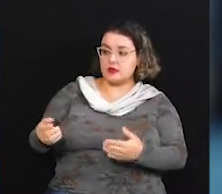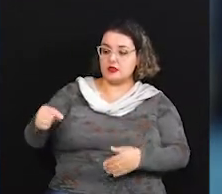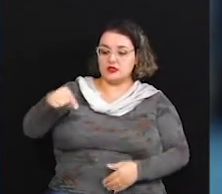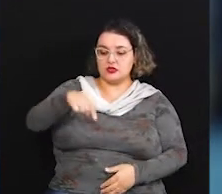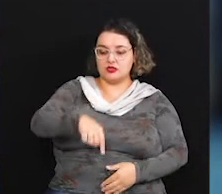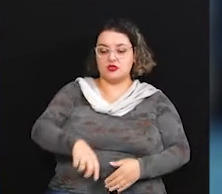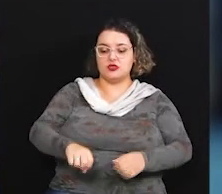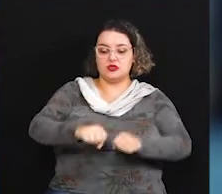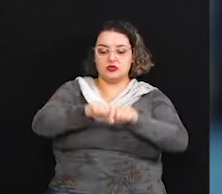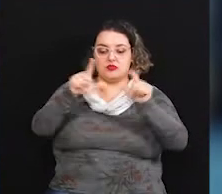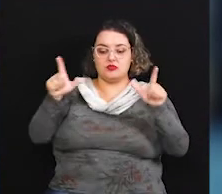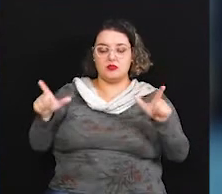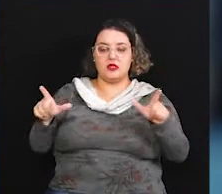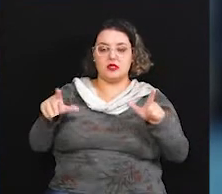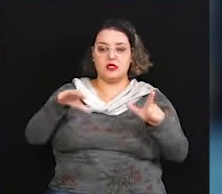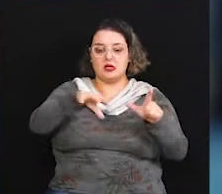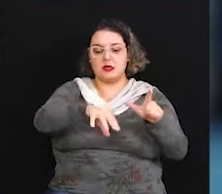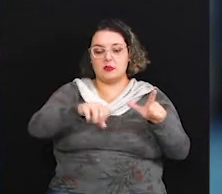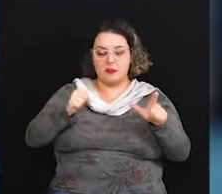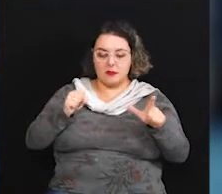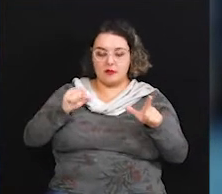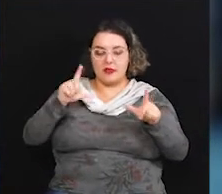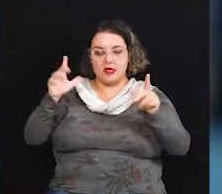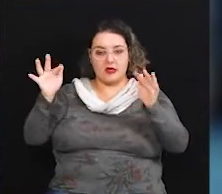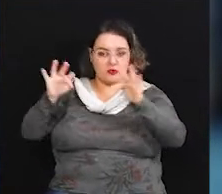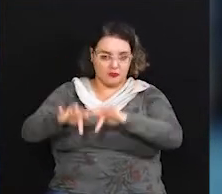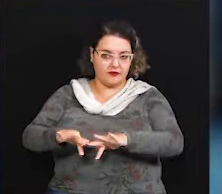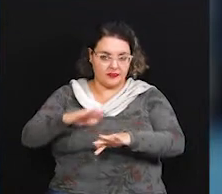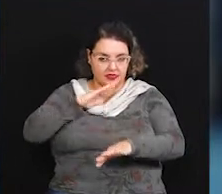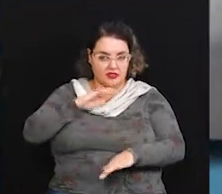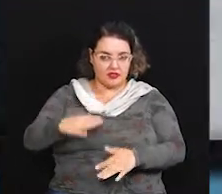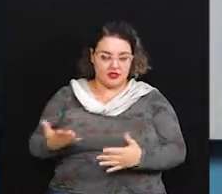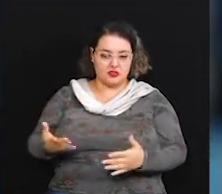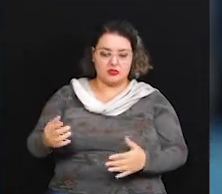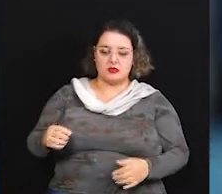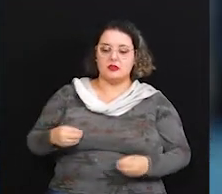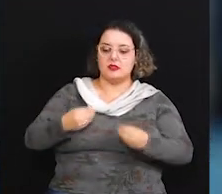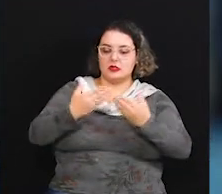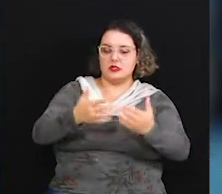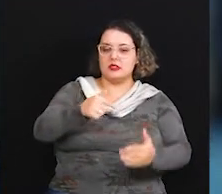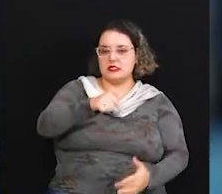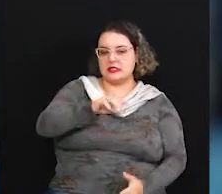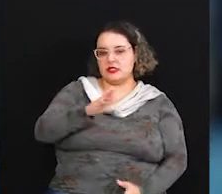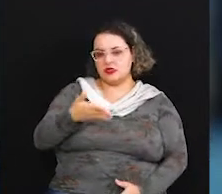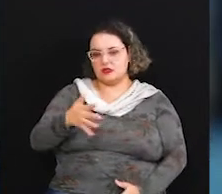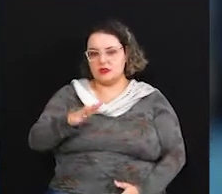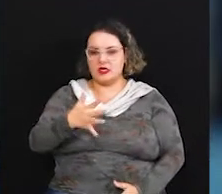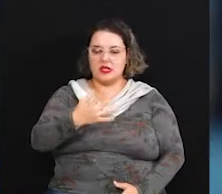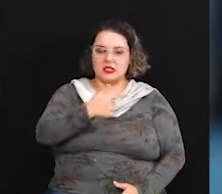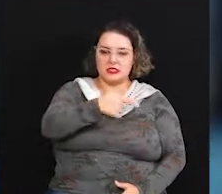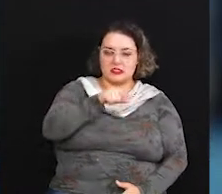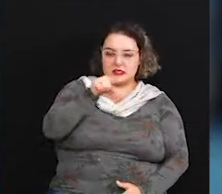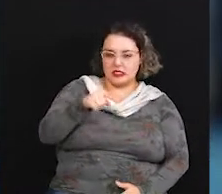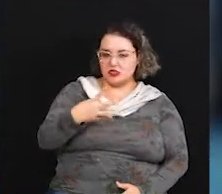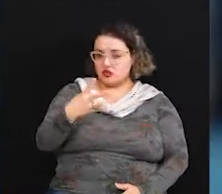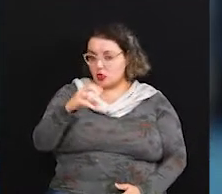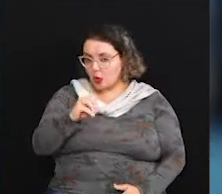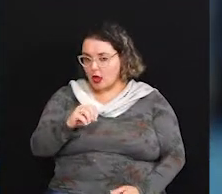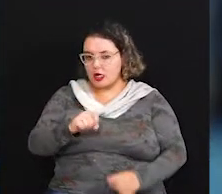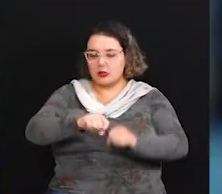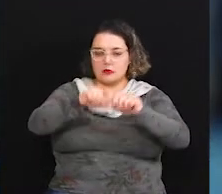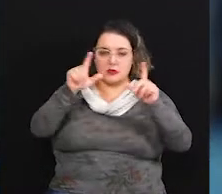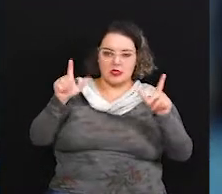de manhã, pega no fim da tarde, como é que funciona? A gente deixa ele aqui por volta de 7h30, 7h40 da